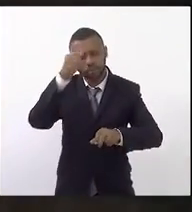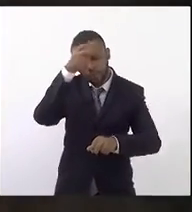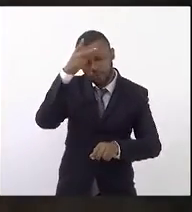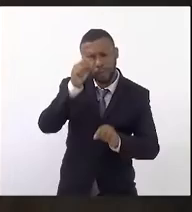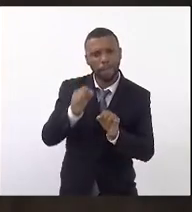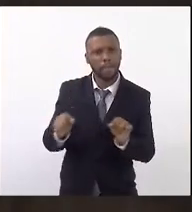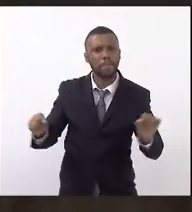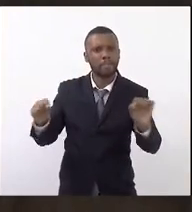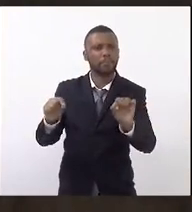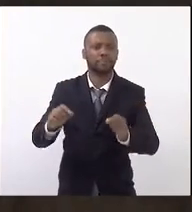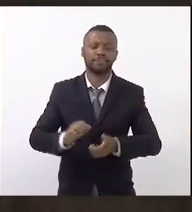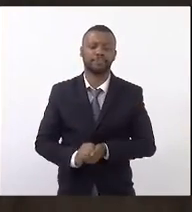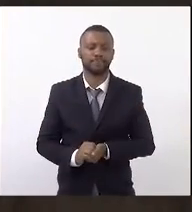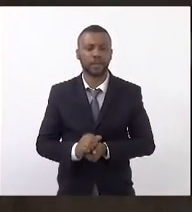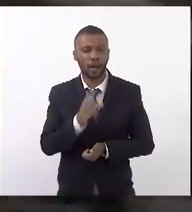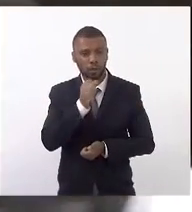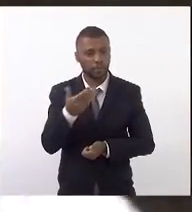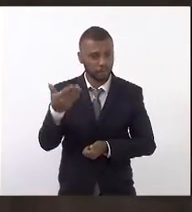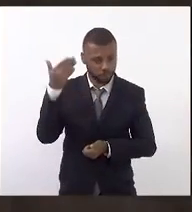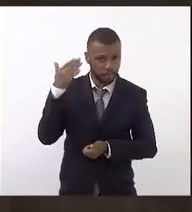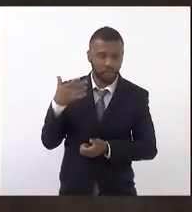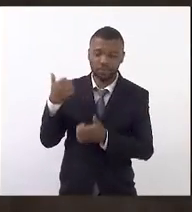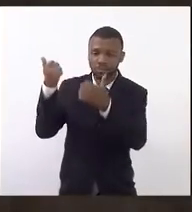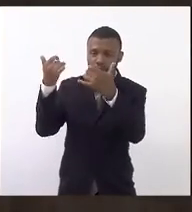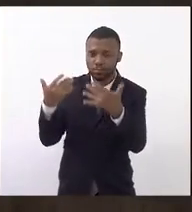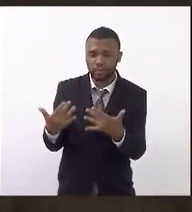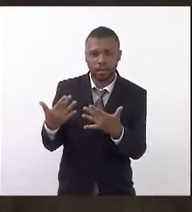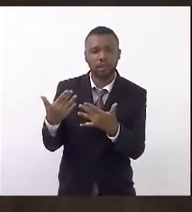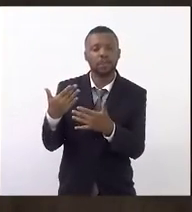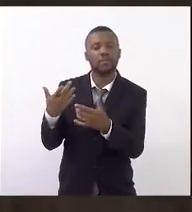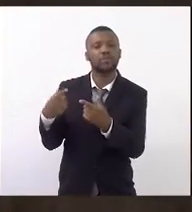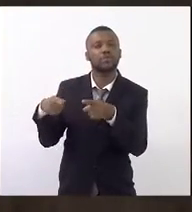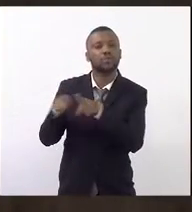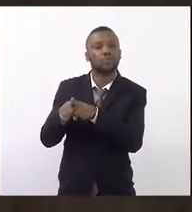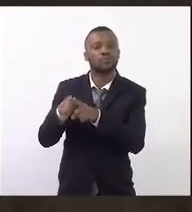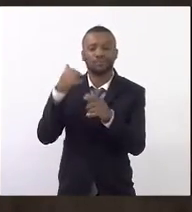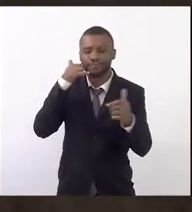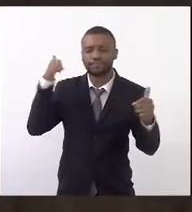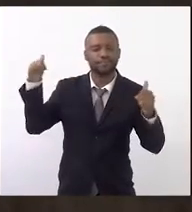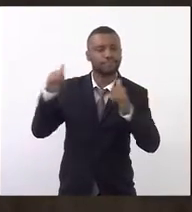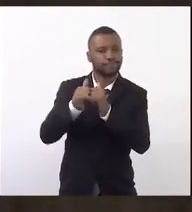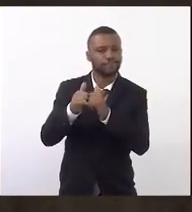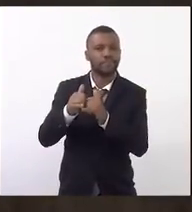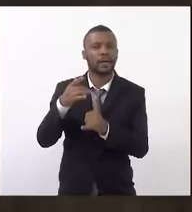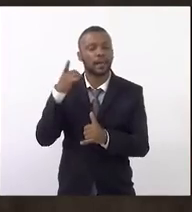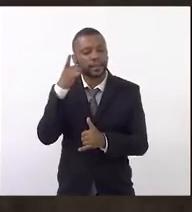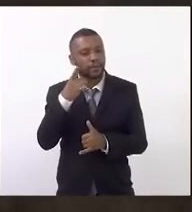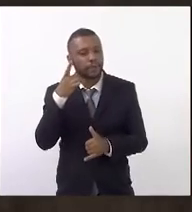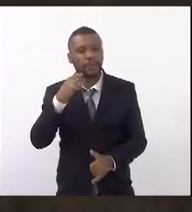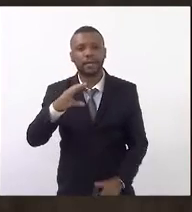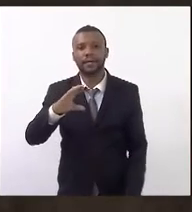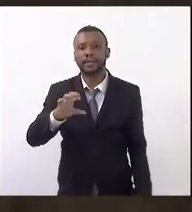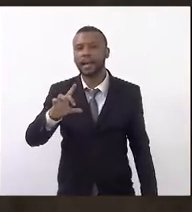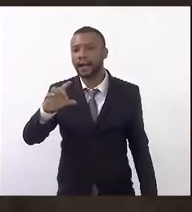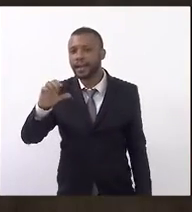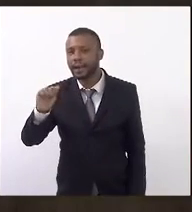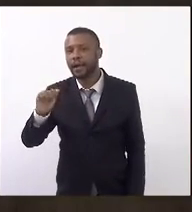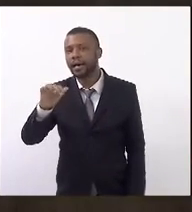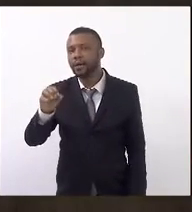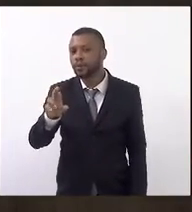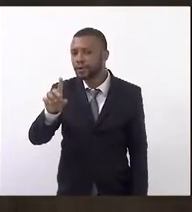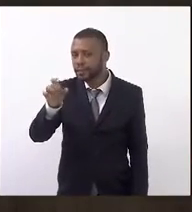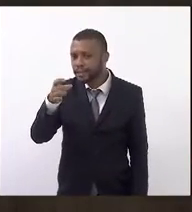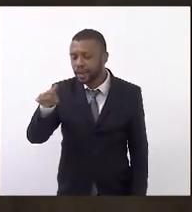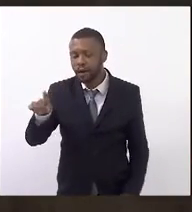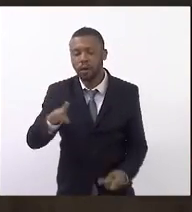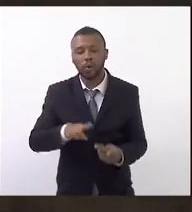tive a oportunidade de falar pela manhã com a deputada Célia Jordão, por telefone, com o deputado André Siciliano, que estava, na hora que eu telefonei para